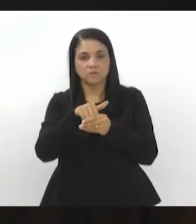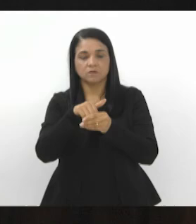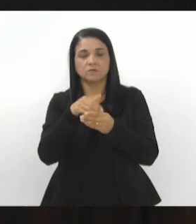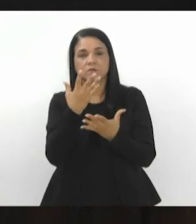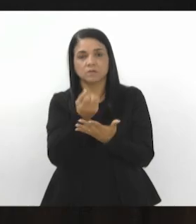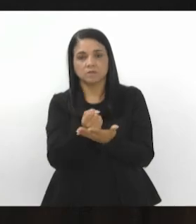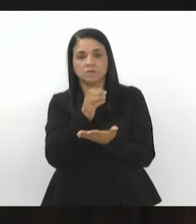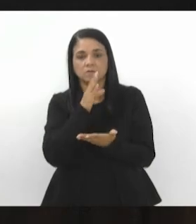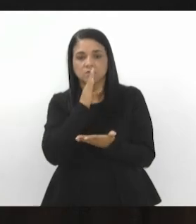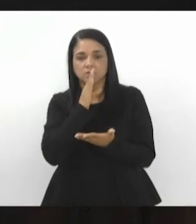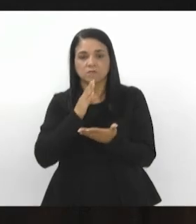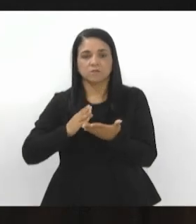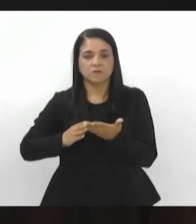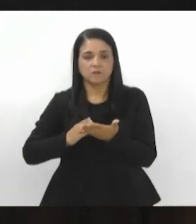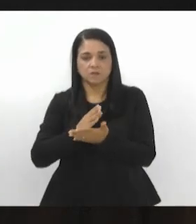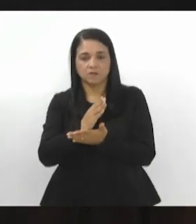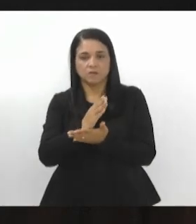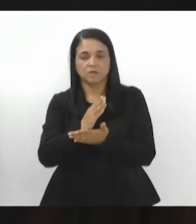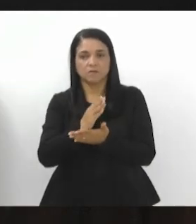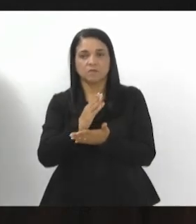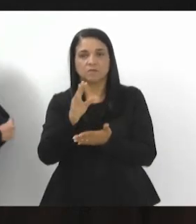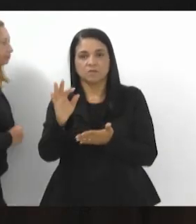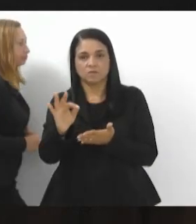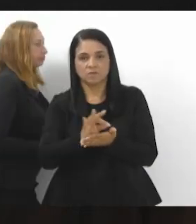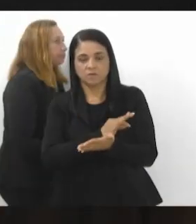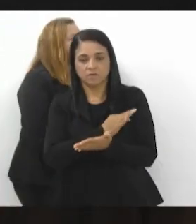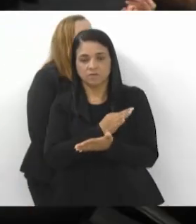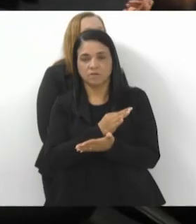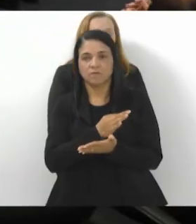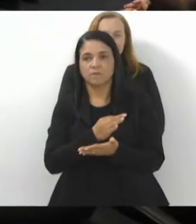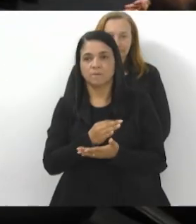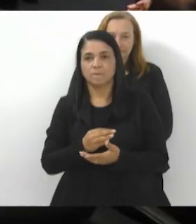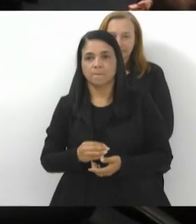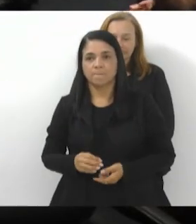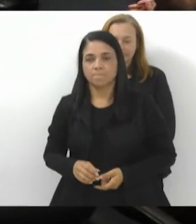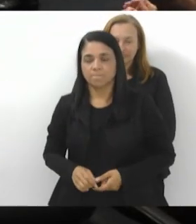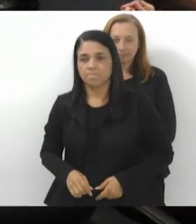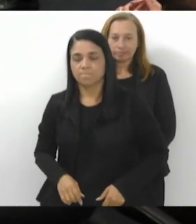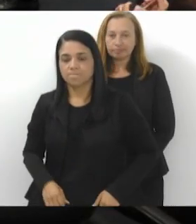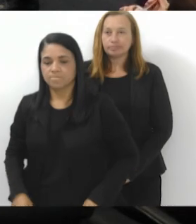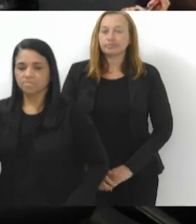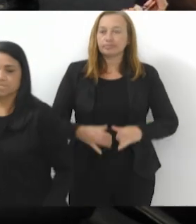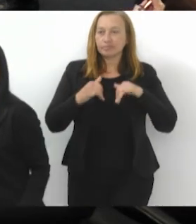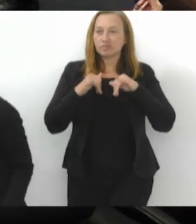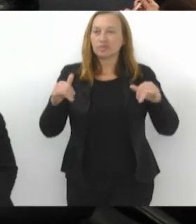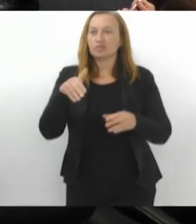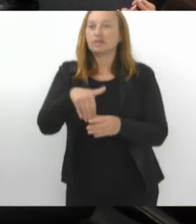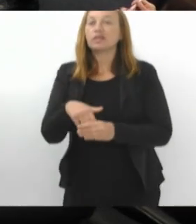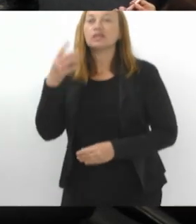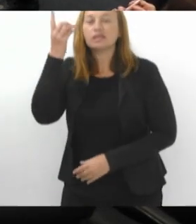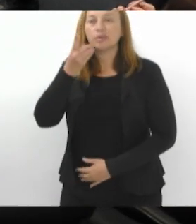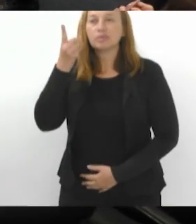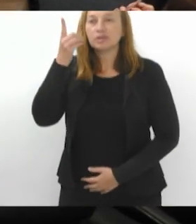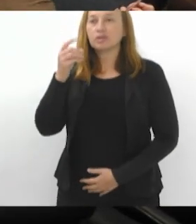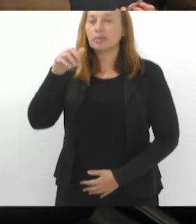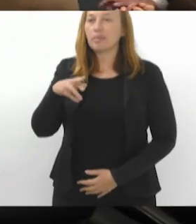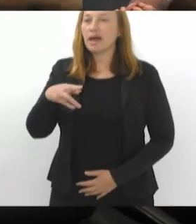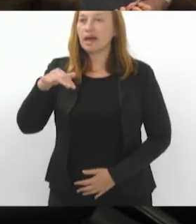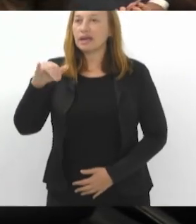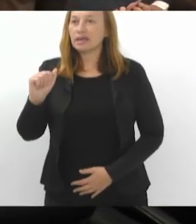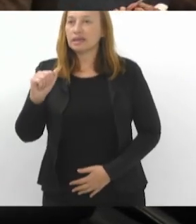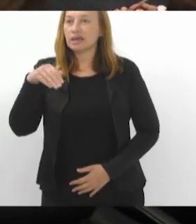os senhores que aprovam, permaneçam como estão. Aprovado. Vai autógrafo. Para declarar. Para declaração de voto, deputada autora Marina, do